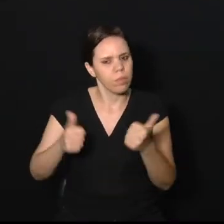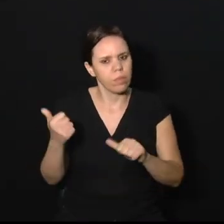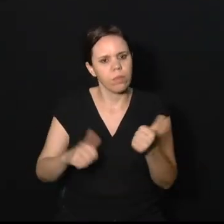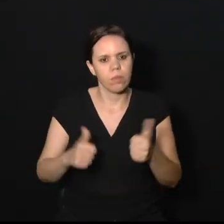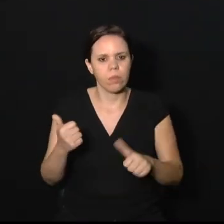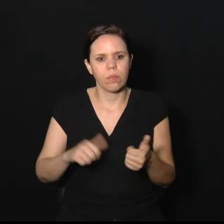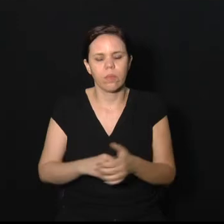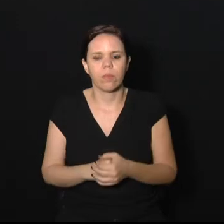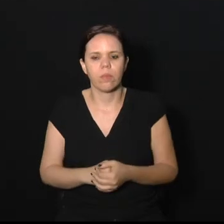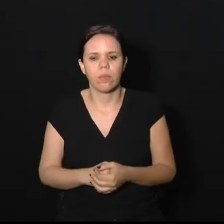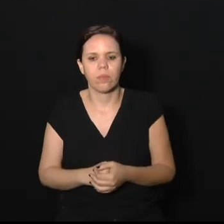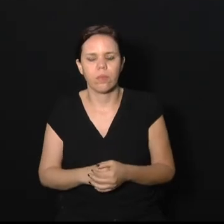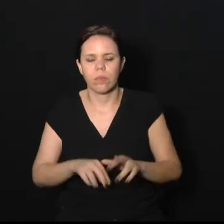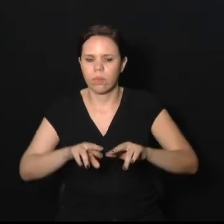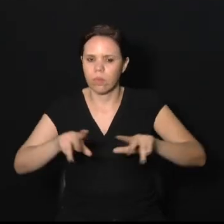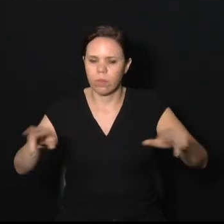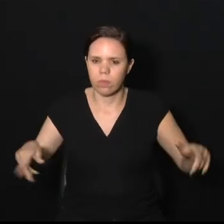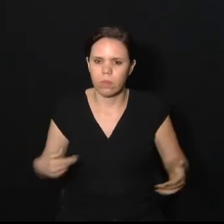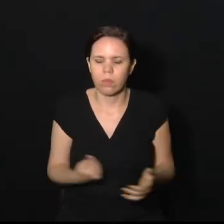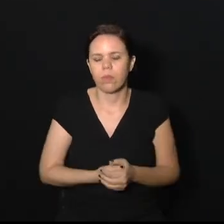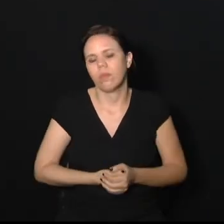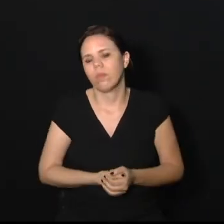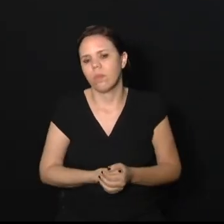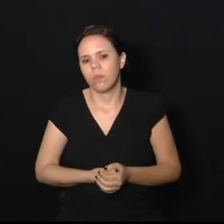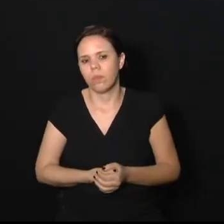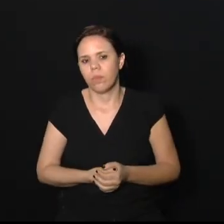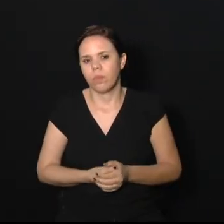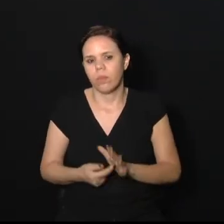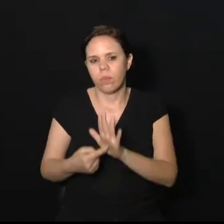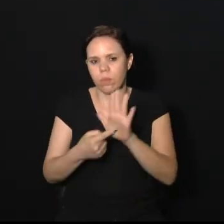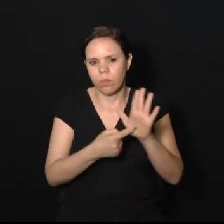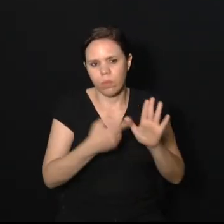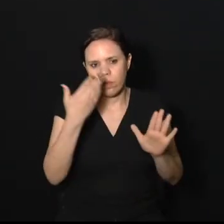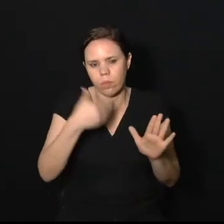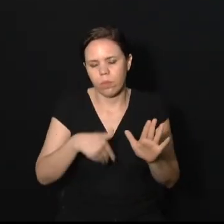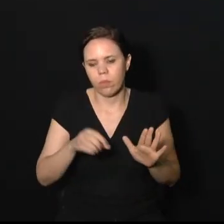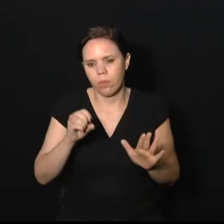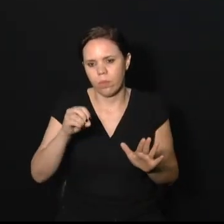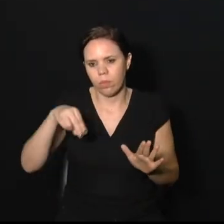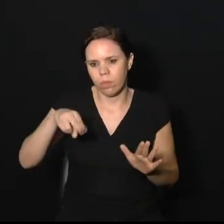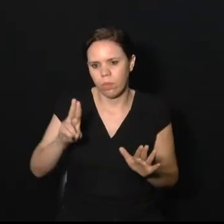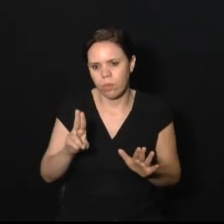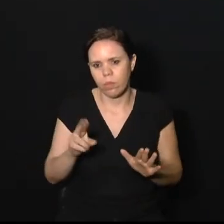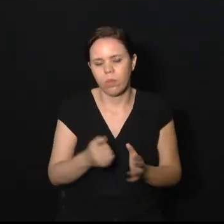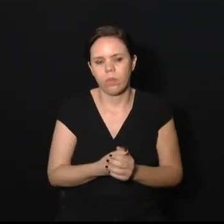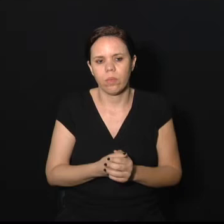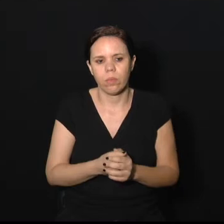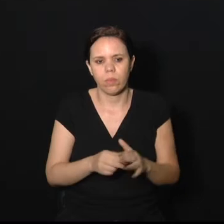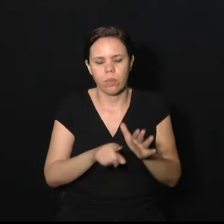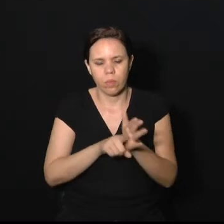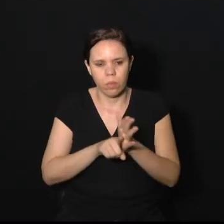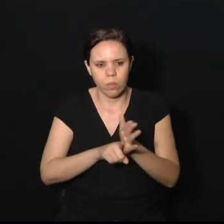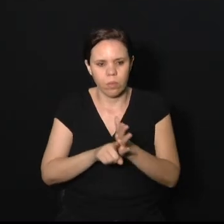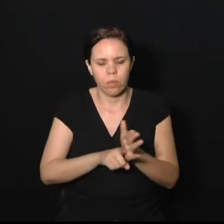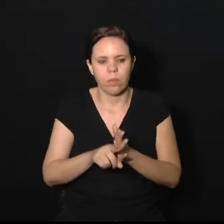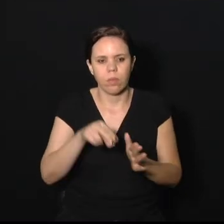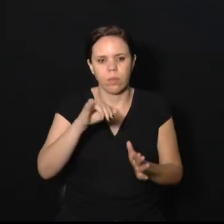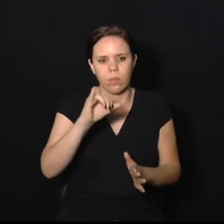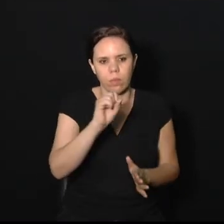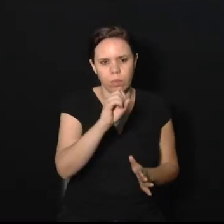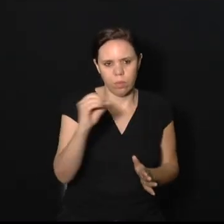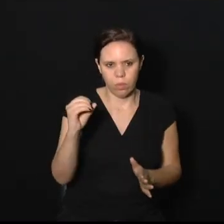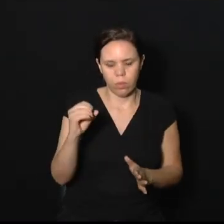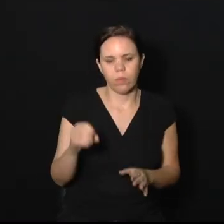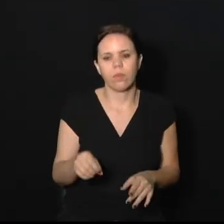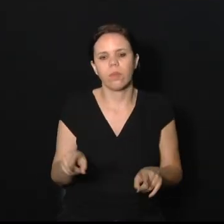né? Então, são indicadores da ONU, da ISO, né? Da norma 37122